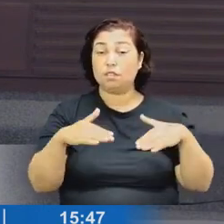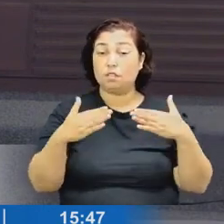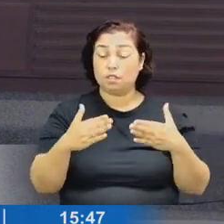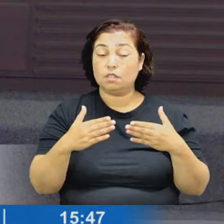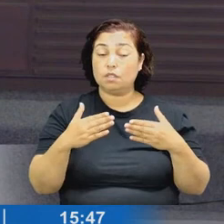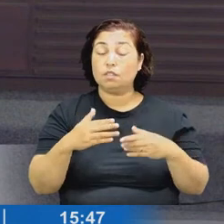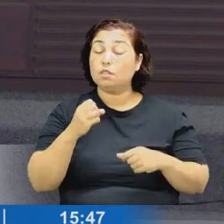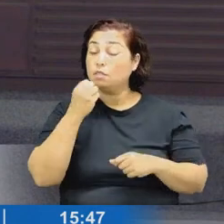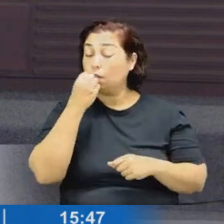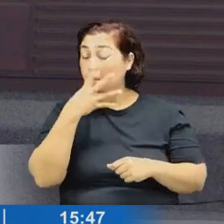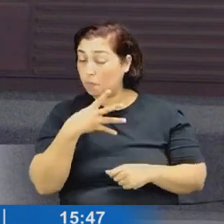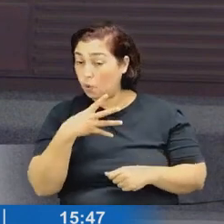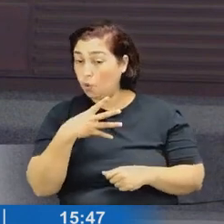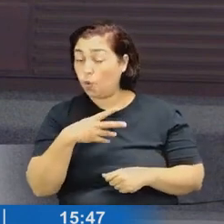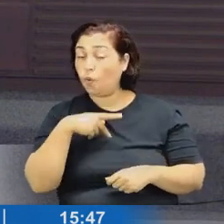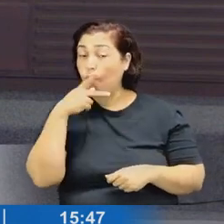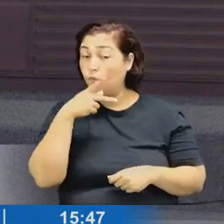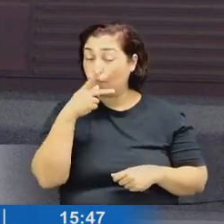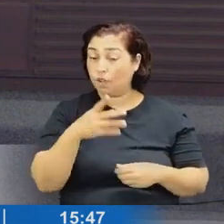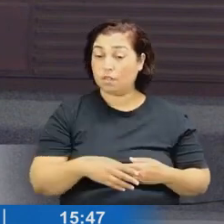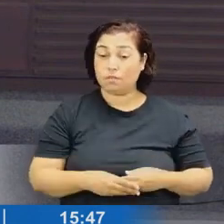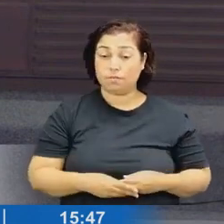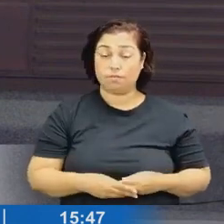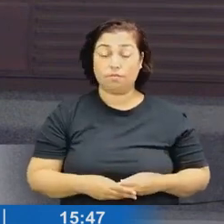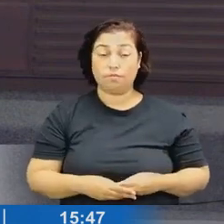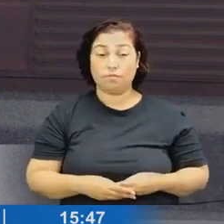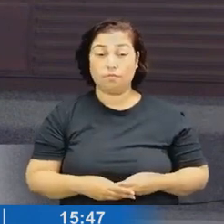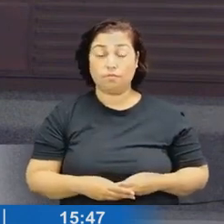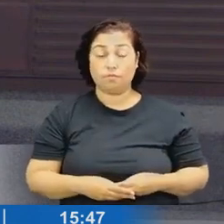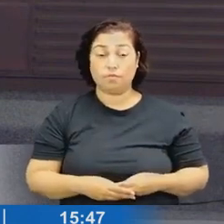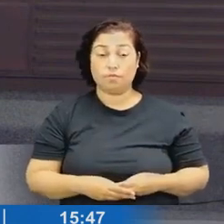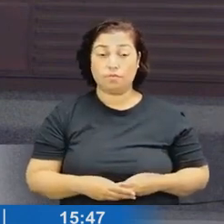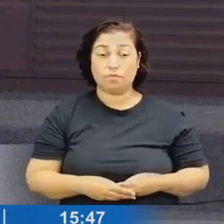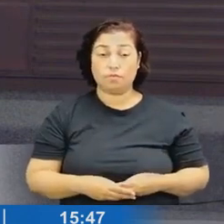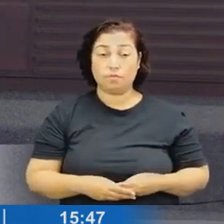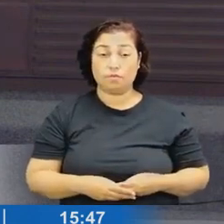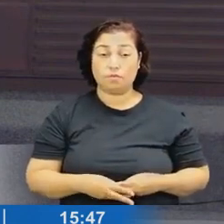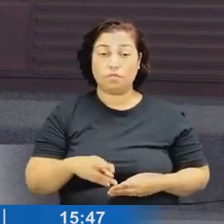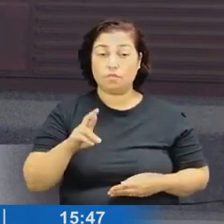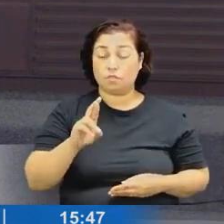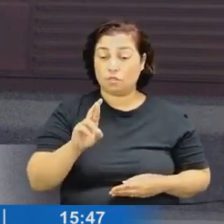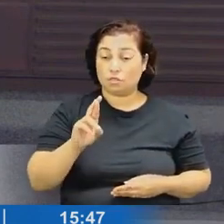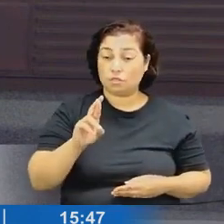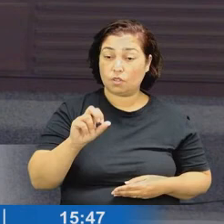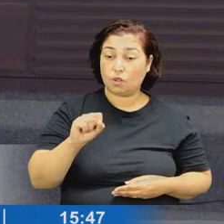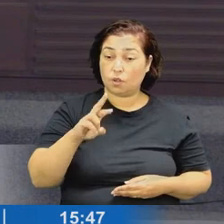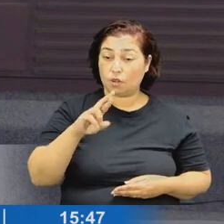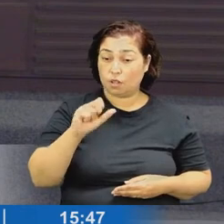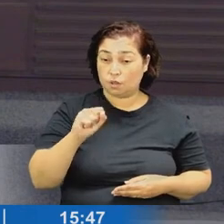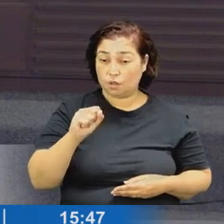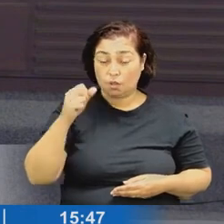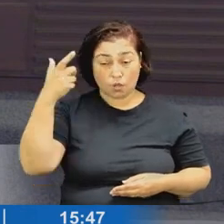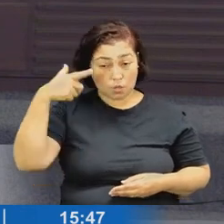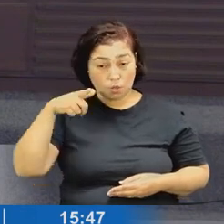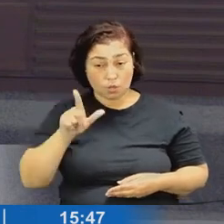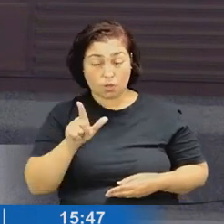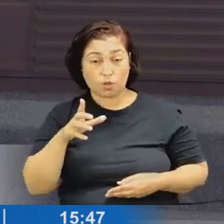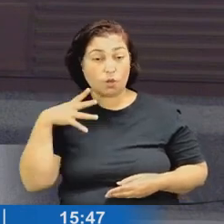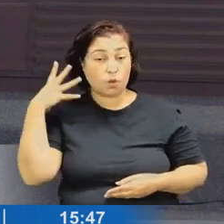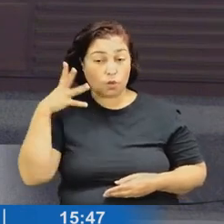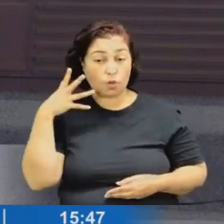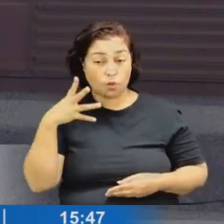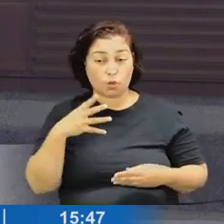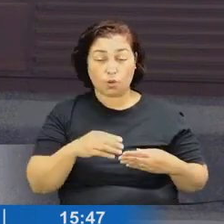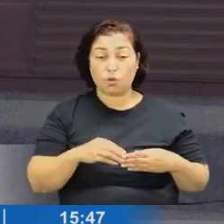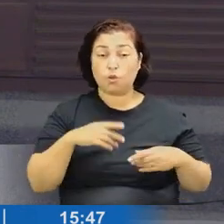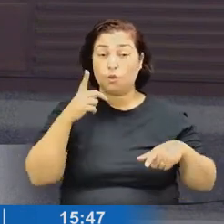que ser bom de fala Roraima eu ganhei essa eleição agora lá junto com a equipe lá Foi por causa do discurso a gente chegou sem tempo de trabalhar